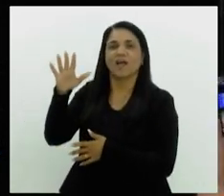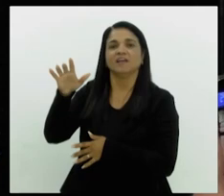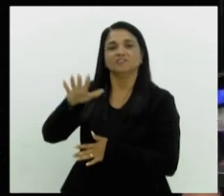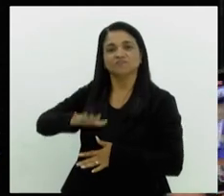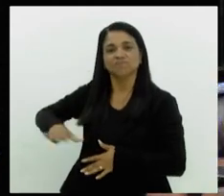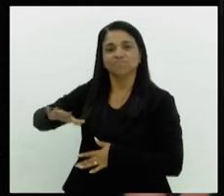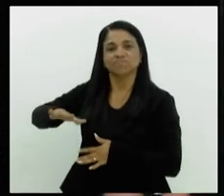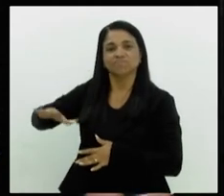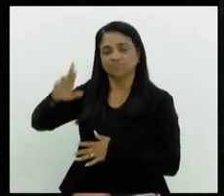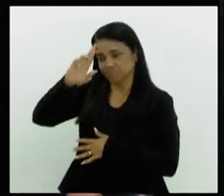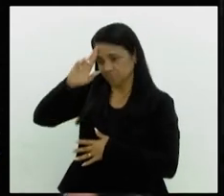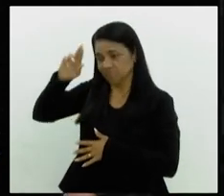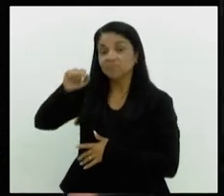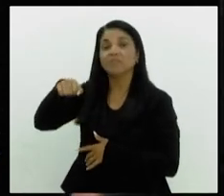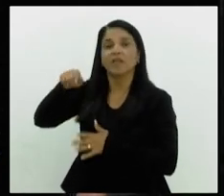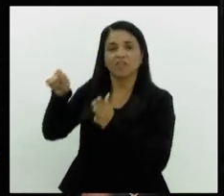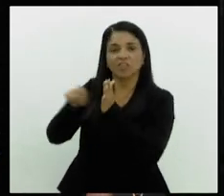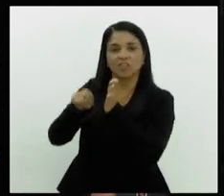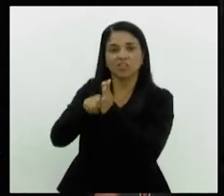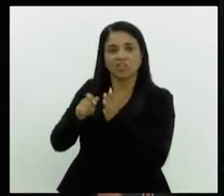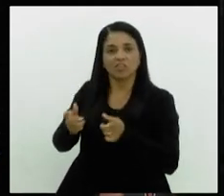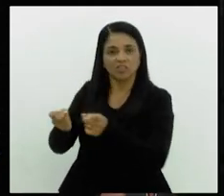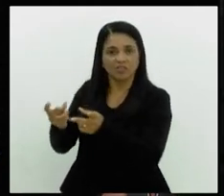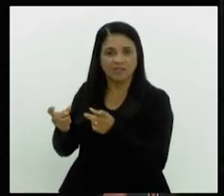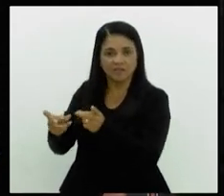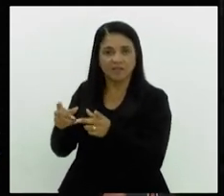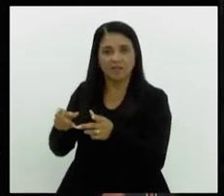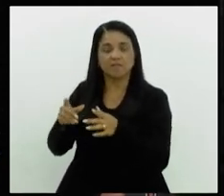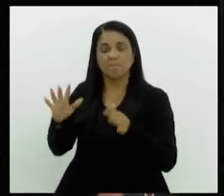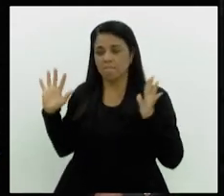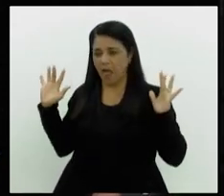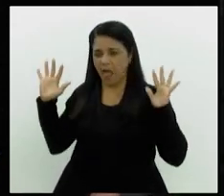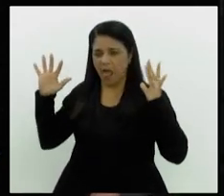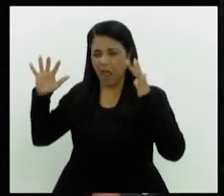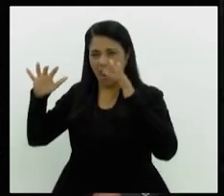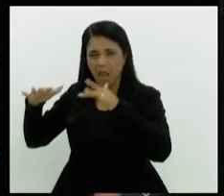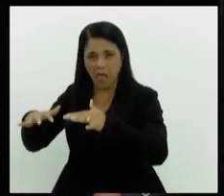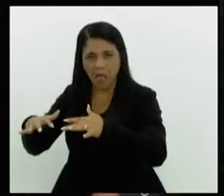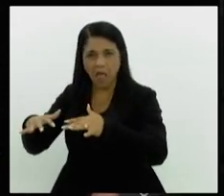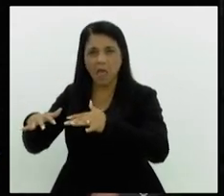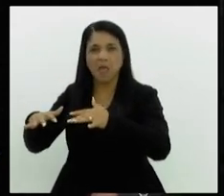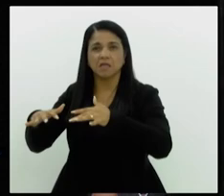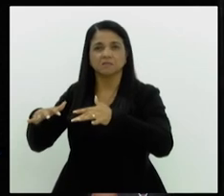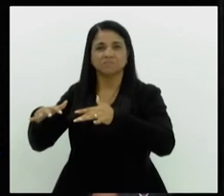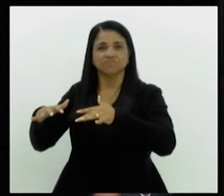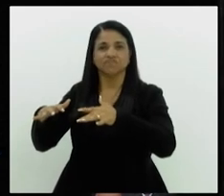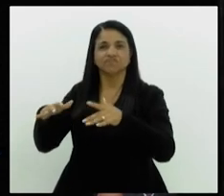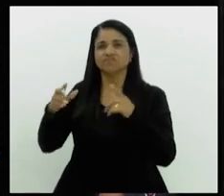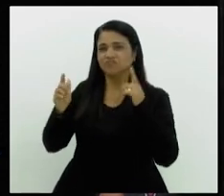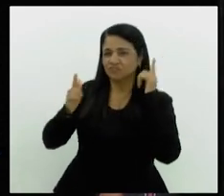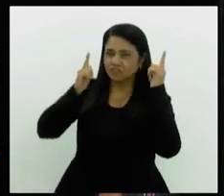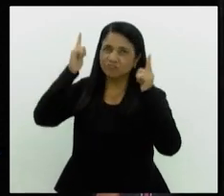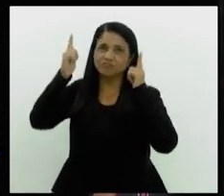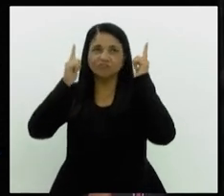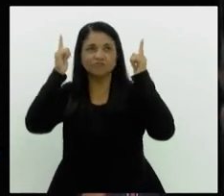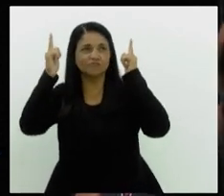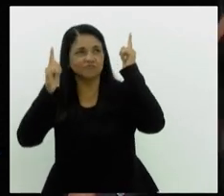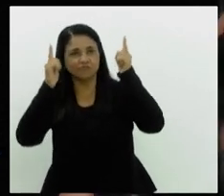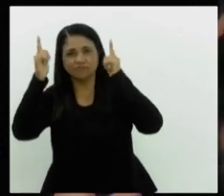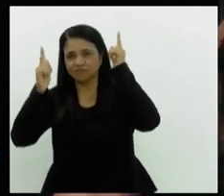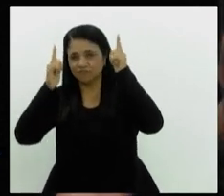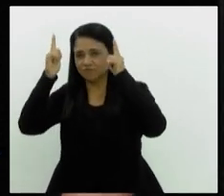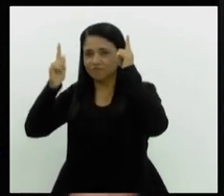e milhares de pessoas acumuladas, abarrotadas uma por cima das outras, curtindo esses